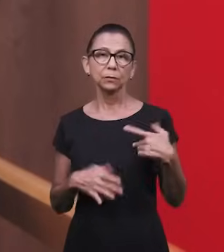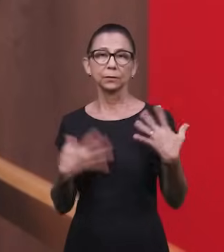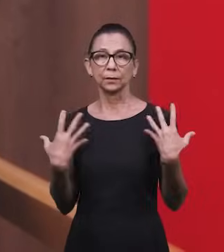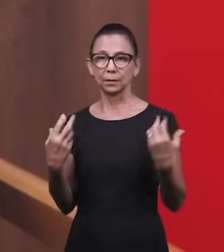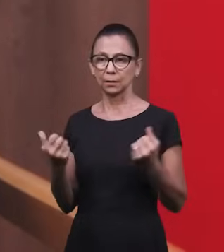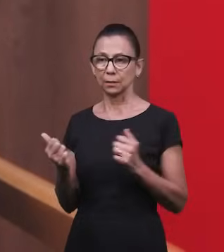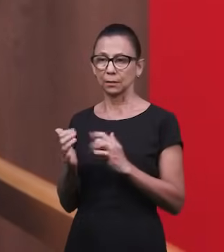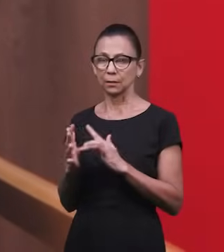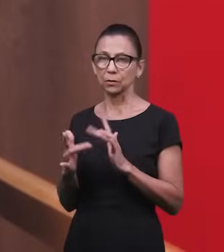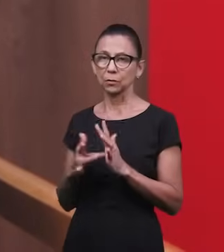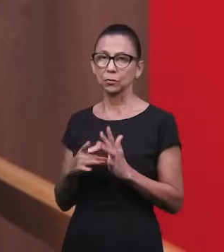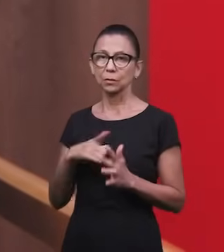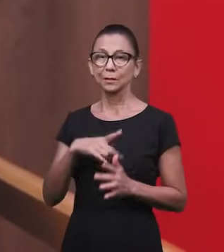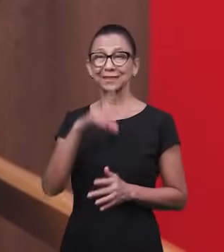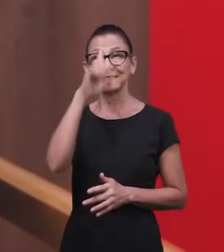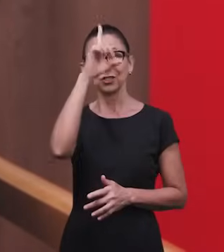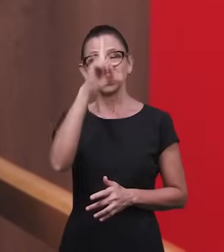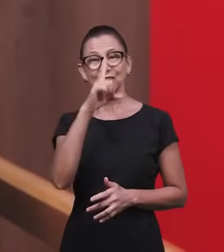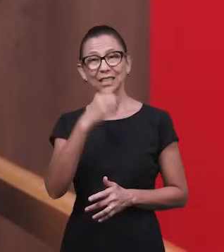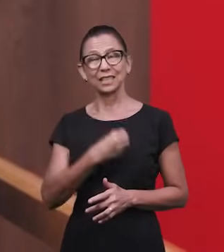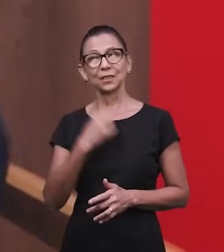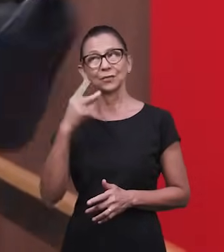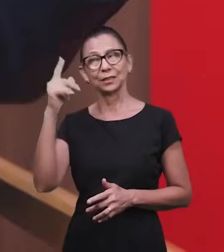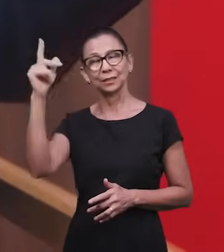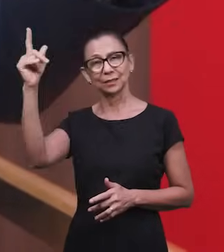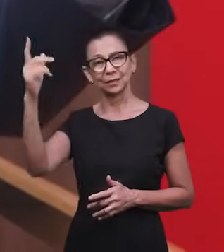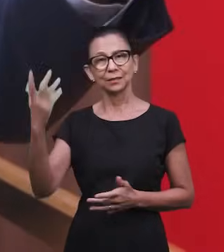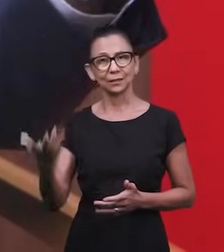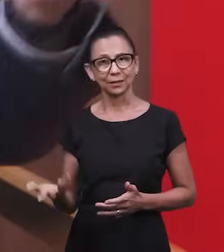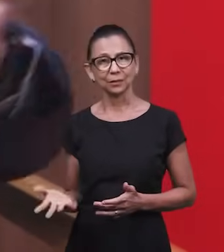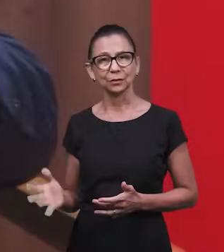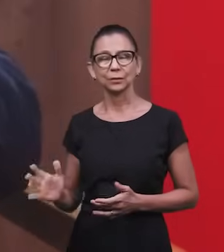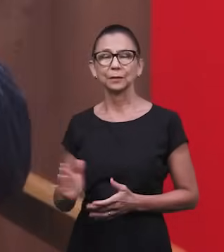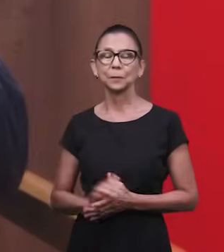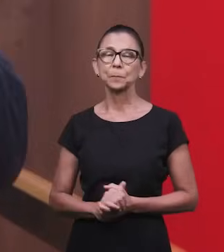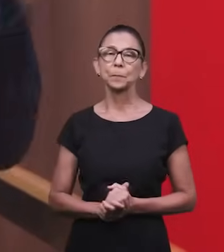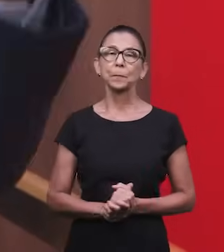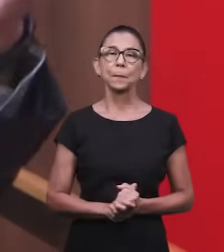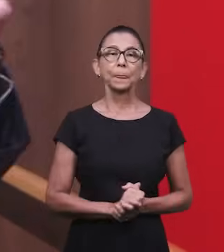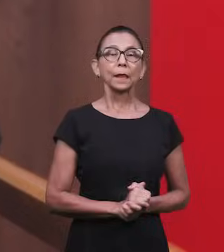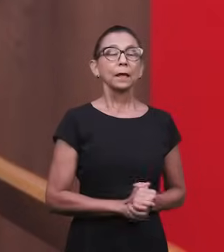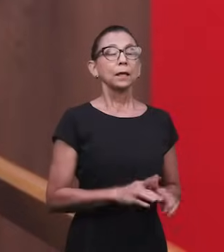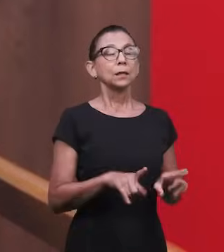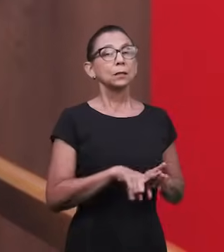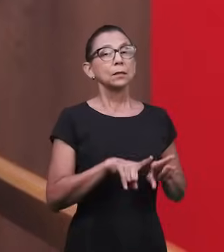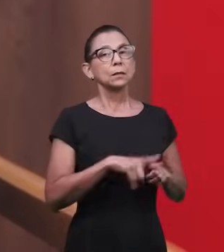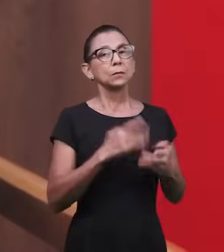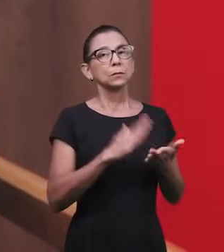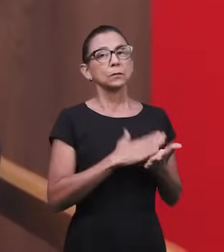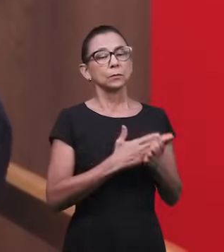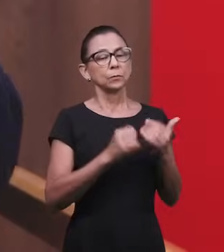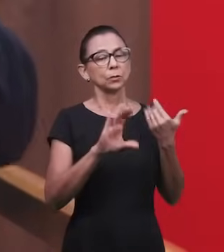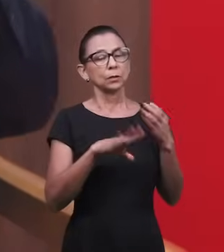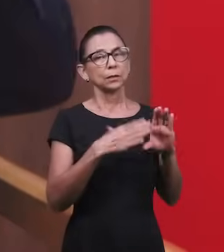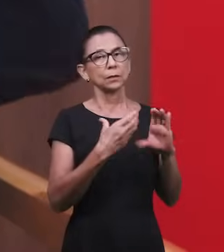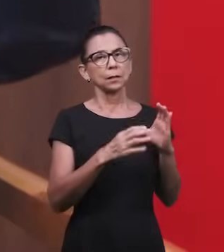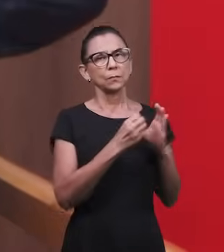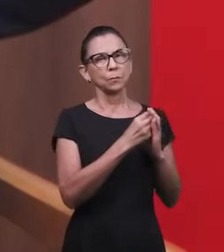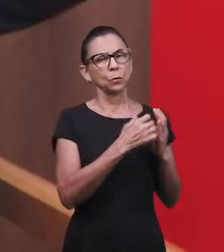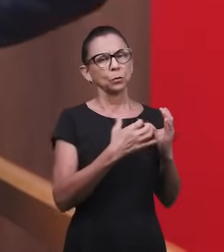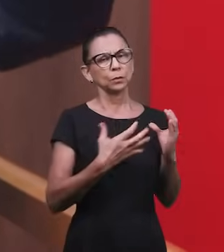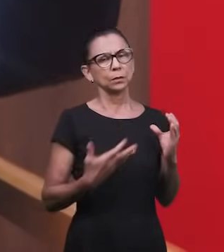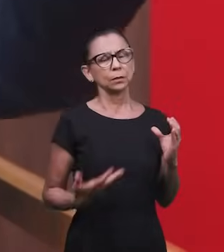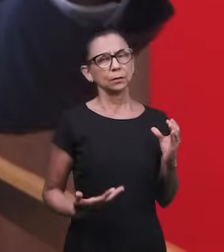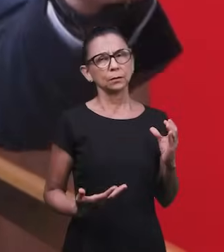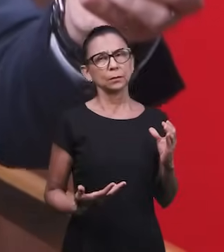vida eterna. Quando a gente vai para Cantares, você bem citou, há diversos aspectos, mas